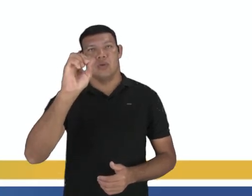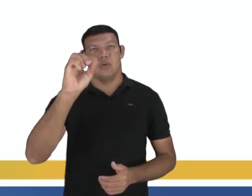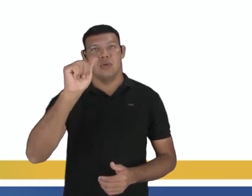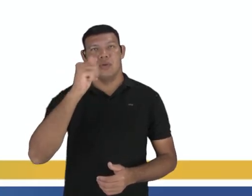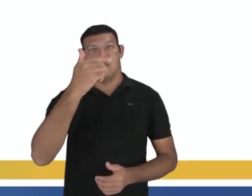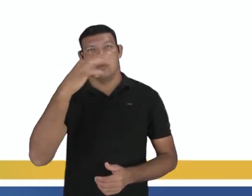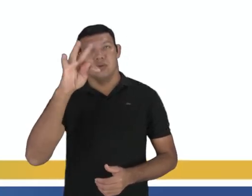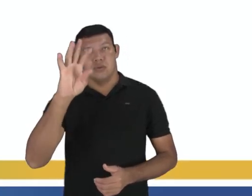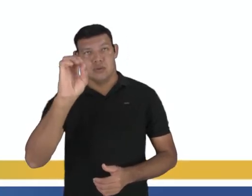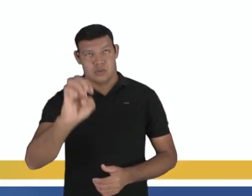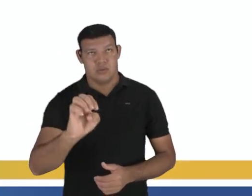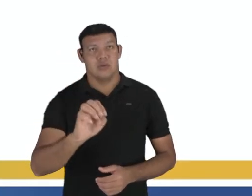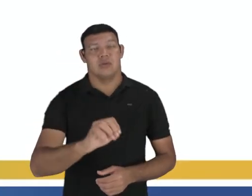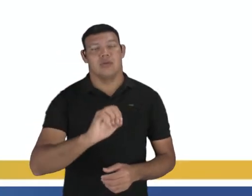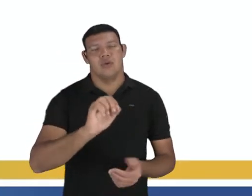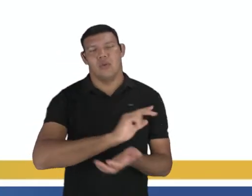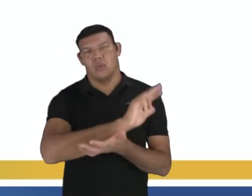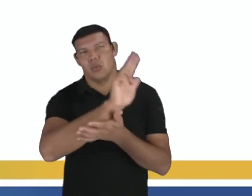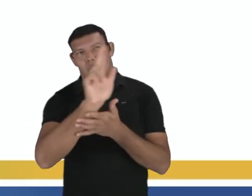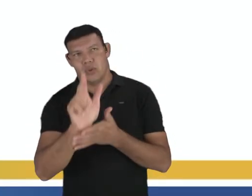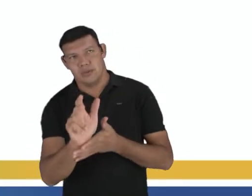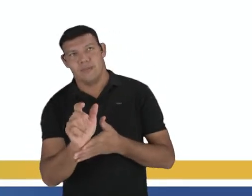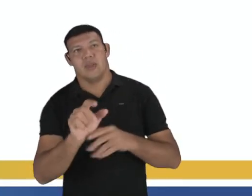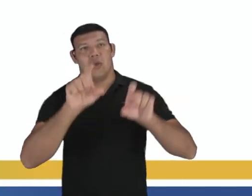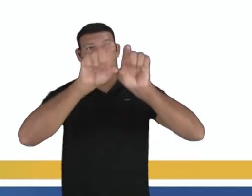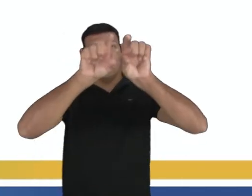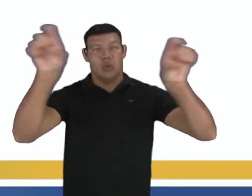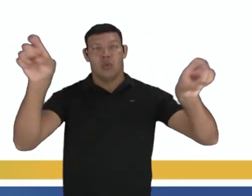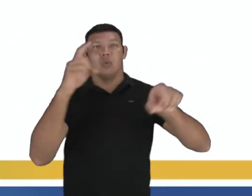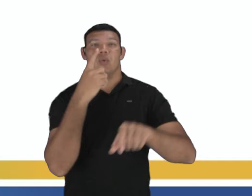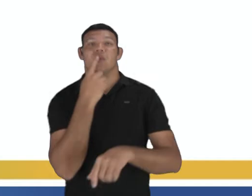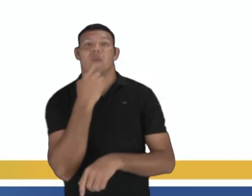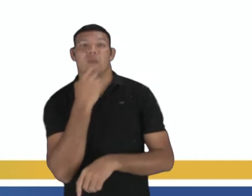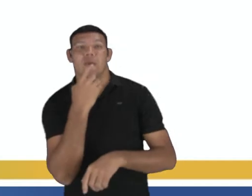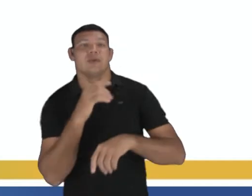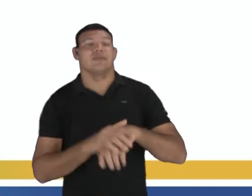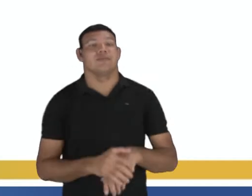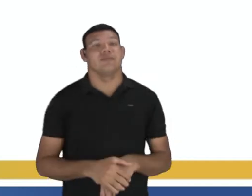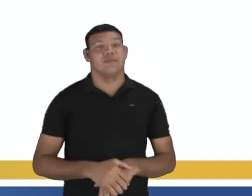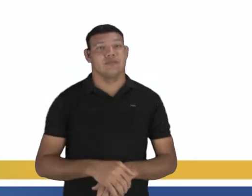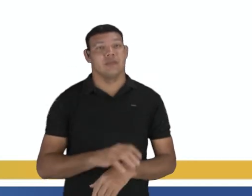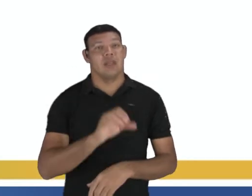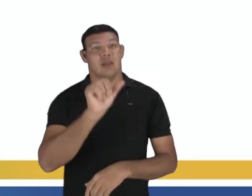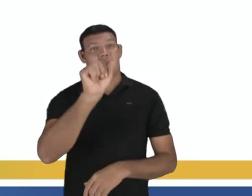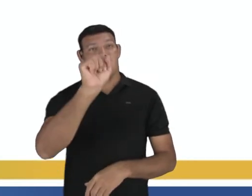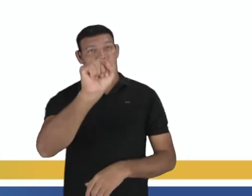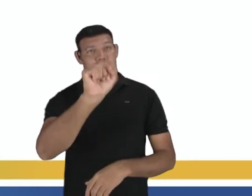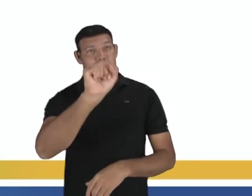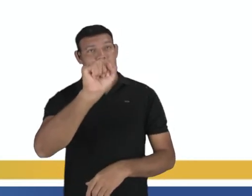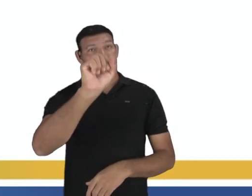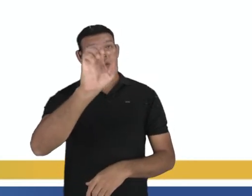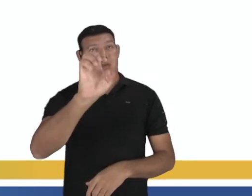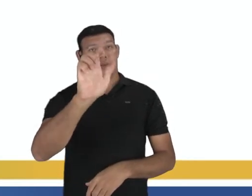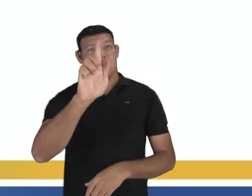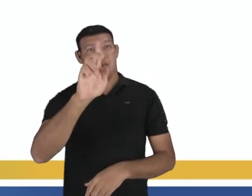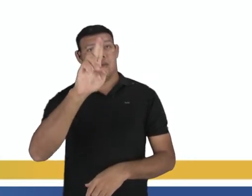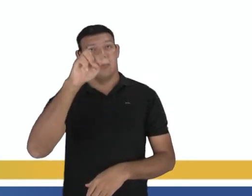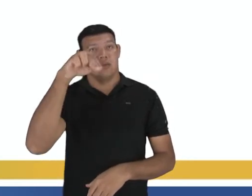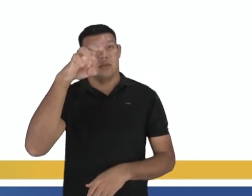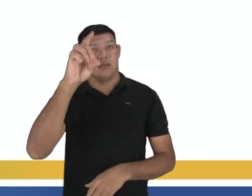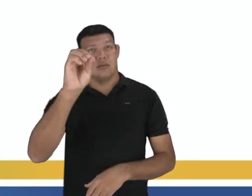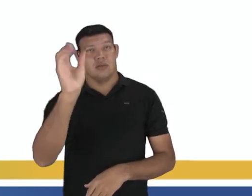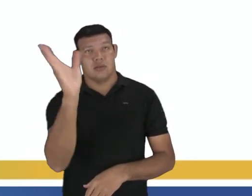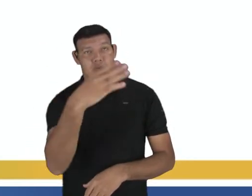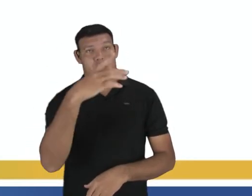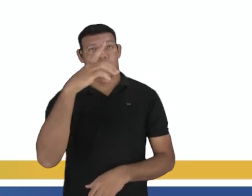conhecimento, mas criar as possibilidades para a sua própria produção ou a sua construção. Olha